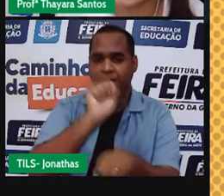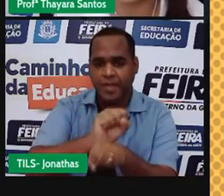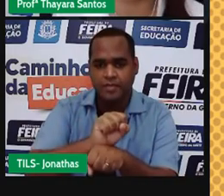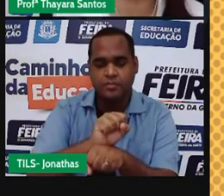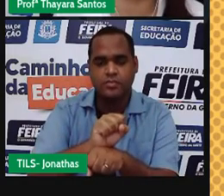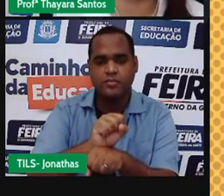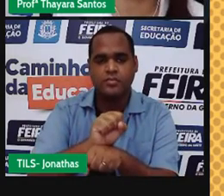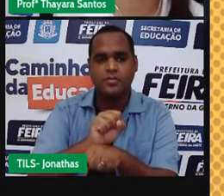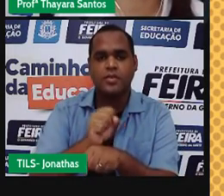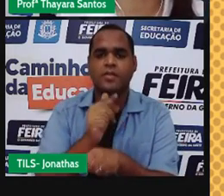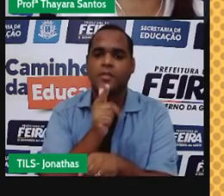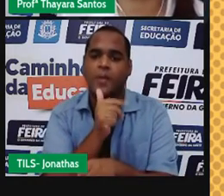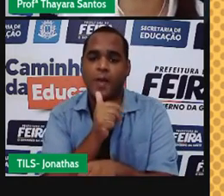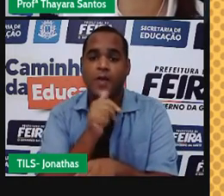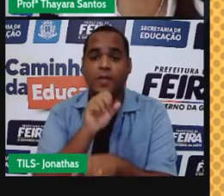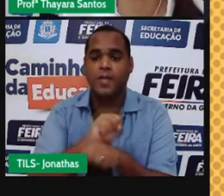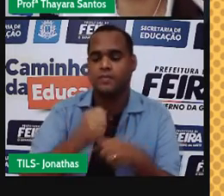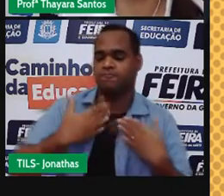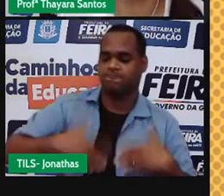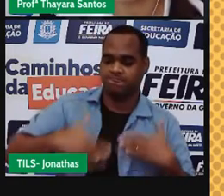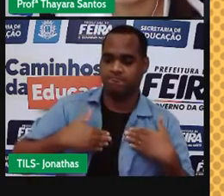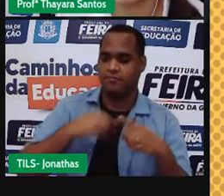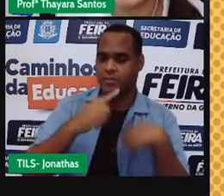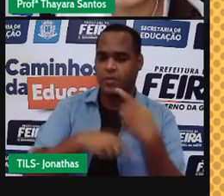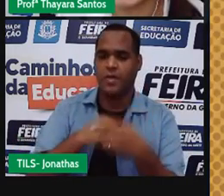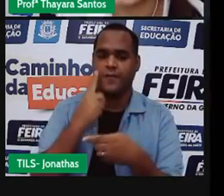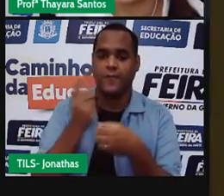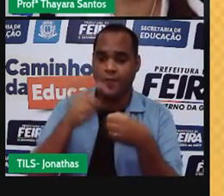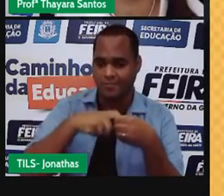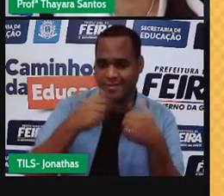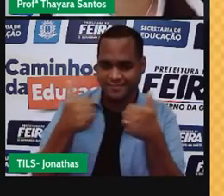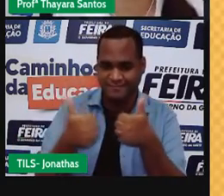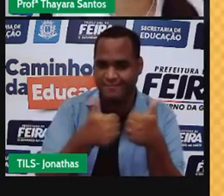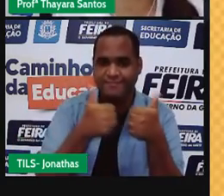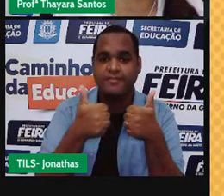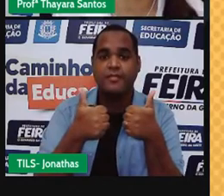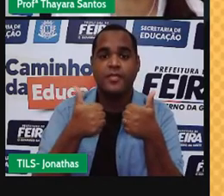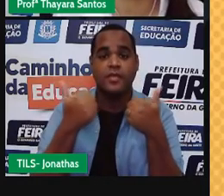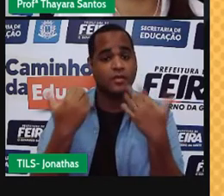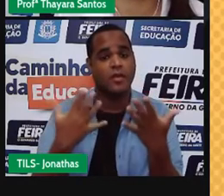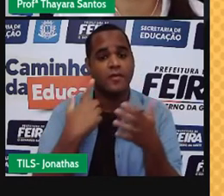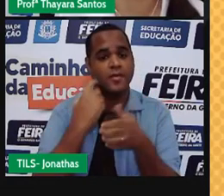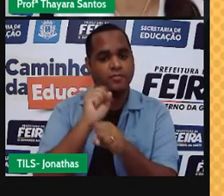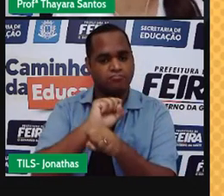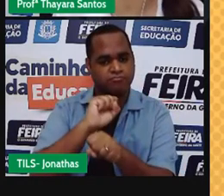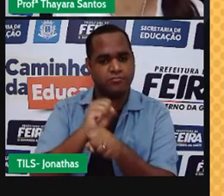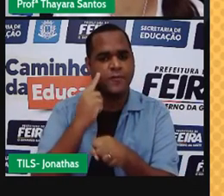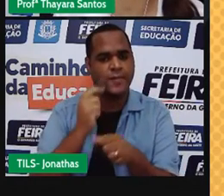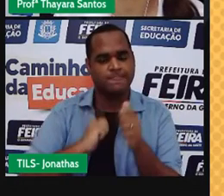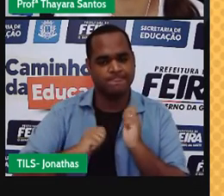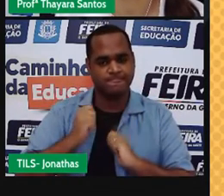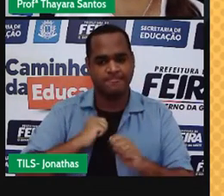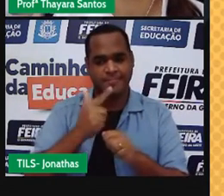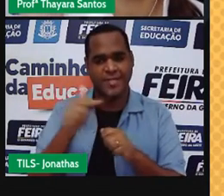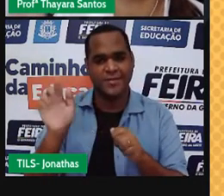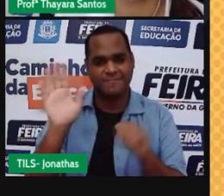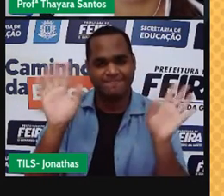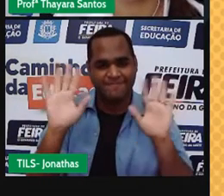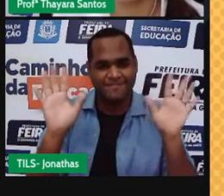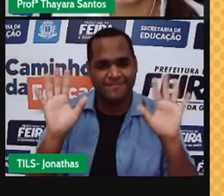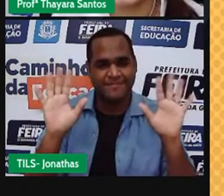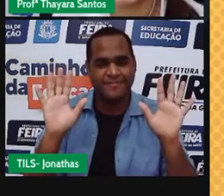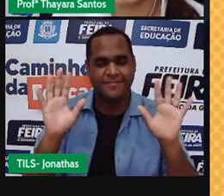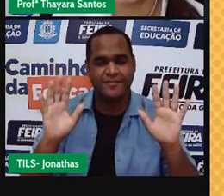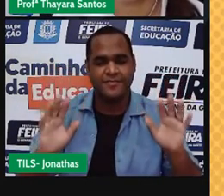parar um pouquinho para tomar água e descansar e daqui a pouco a gente já tá de volta então Pessoal espero vocês aqui e até a próxima aula